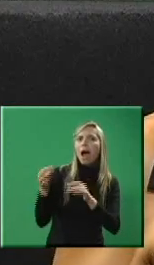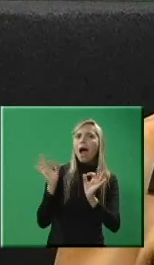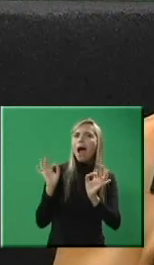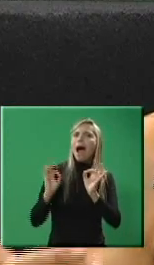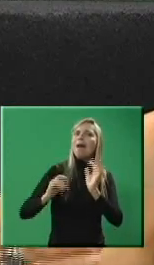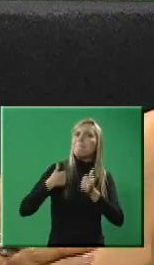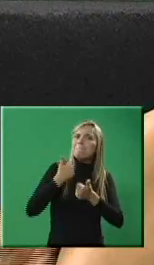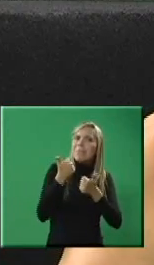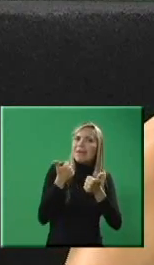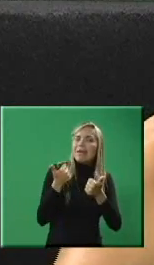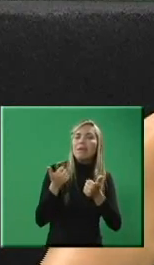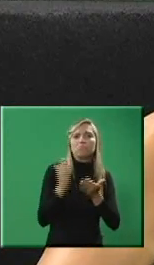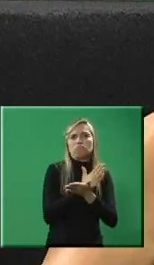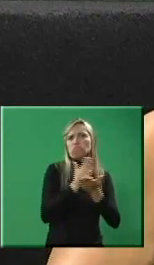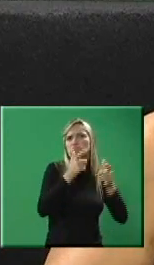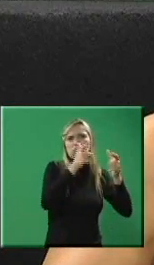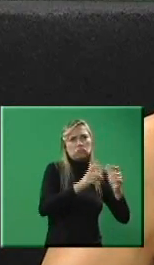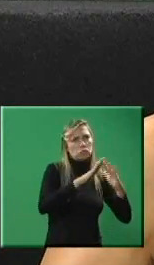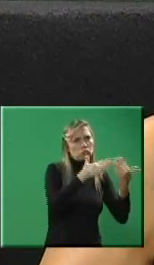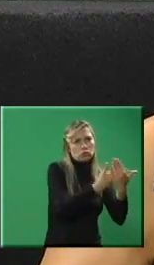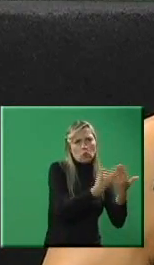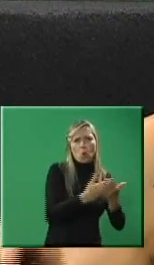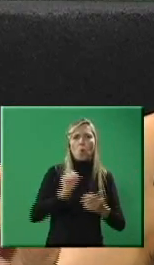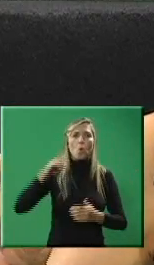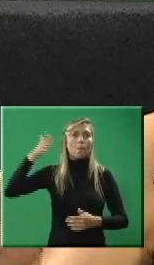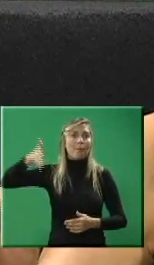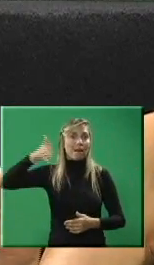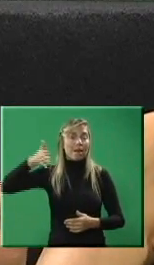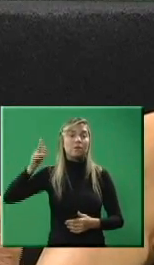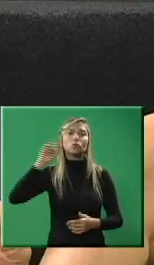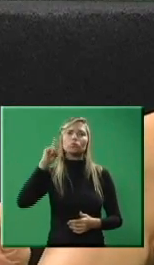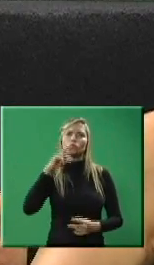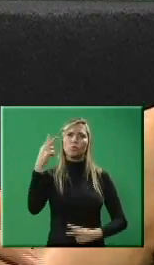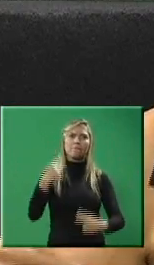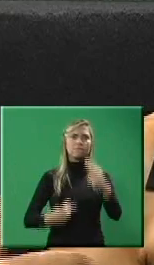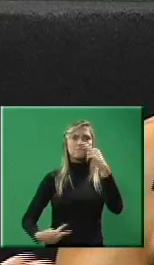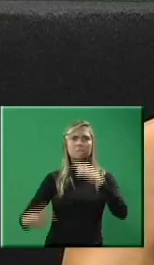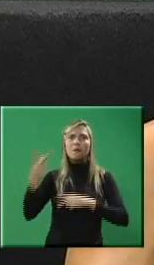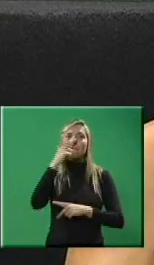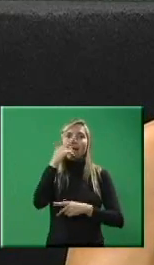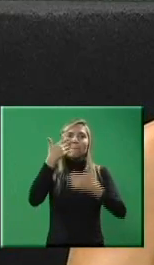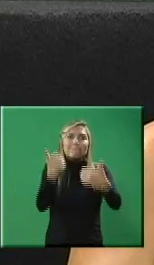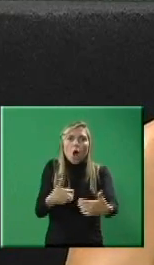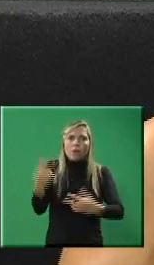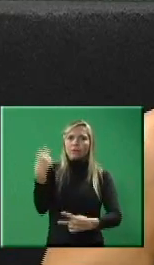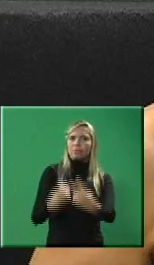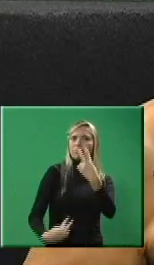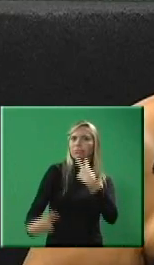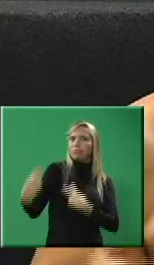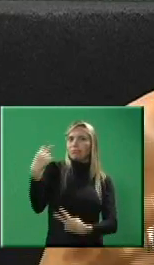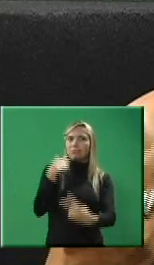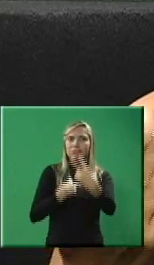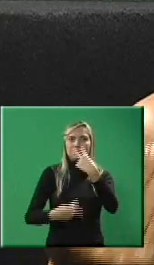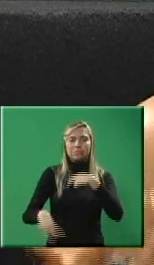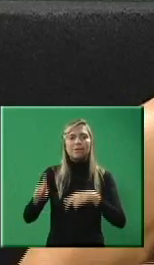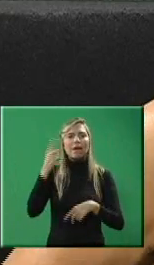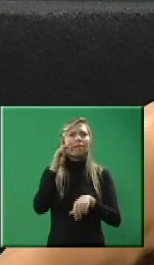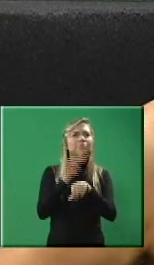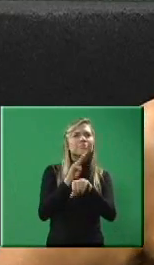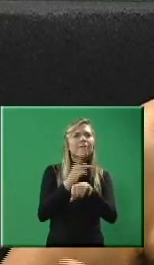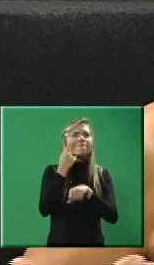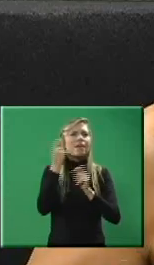Porque o surdo, tanto faz na escola como na palestra, ele vai estar te avaliando. E como que ele te avalia?